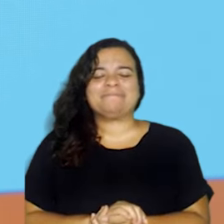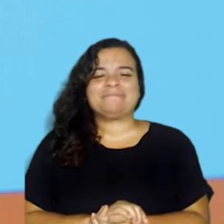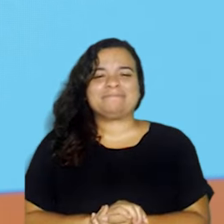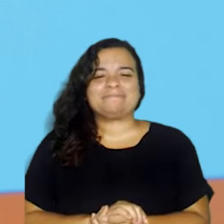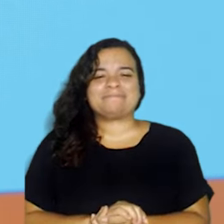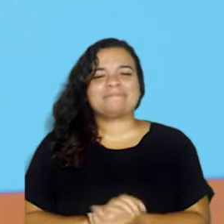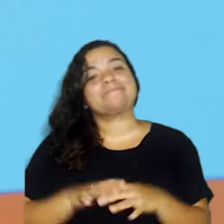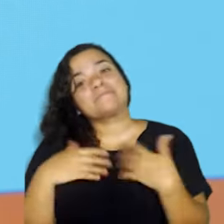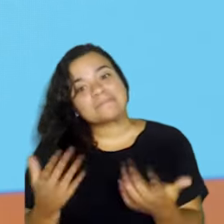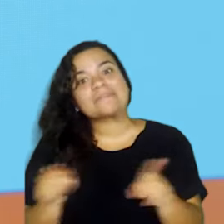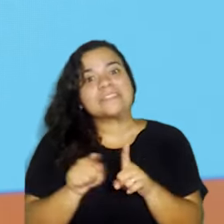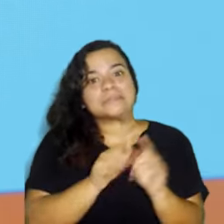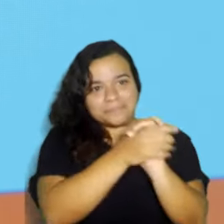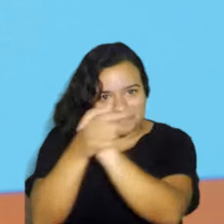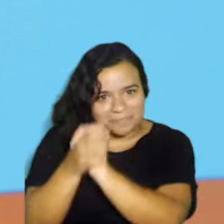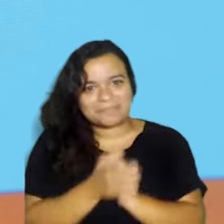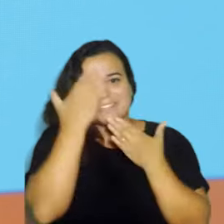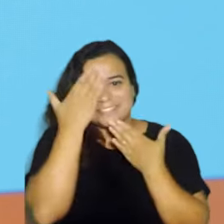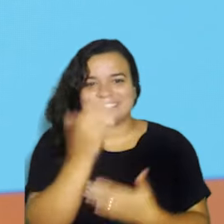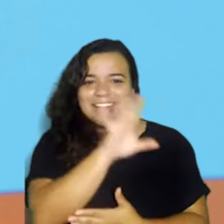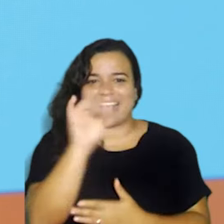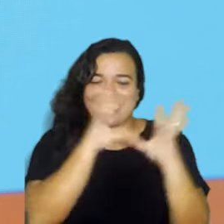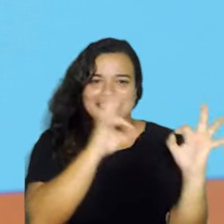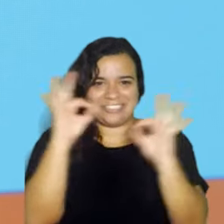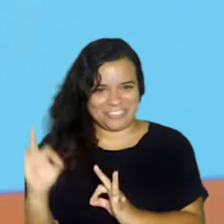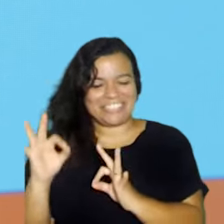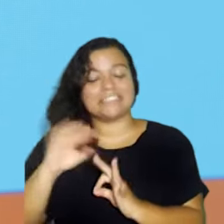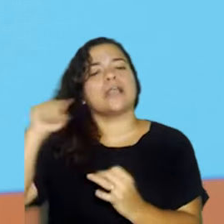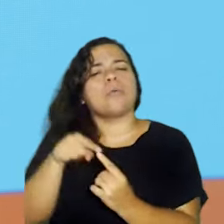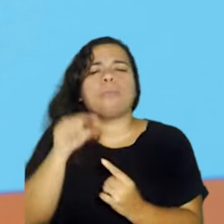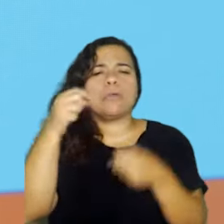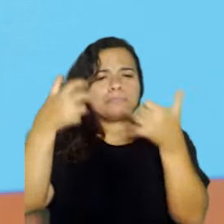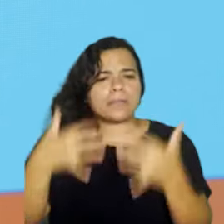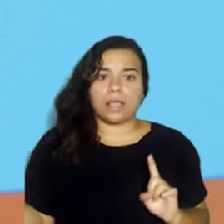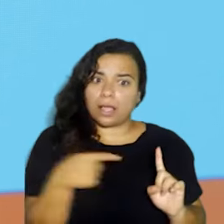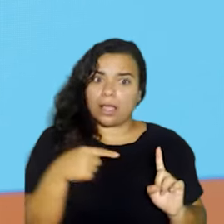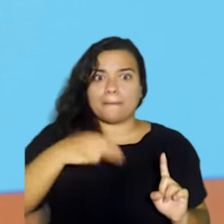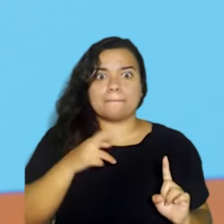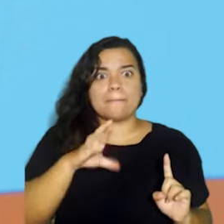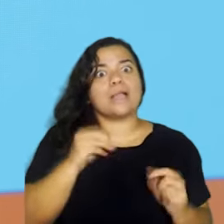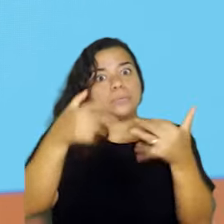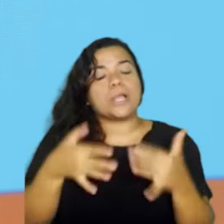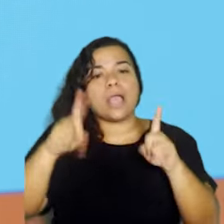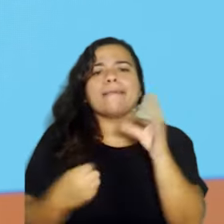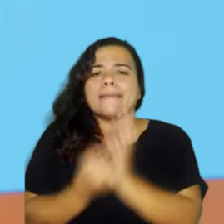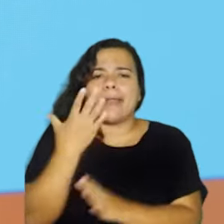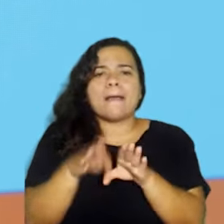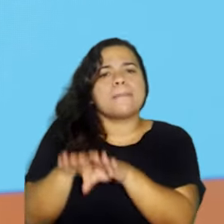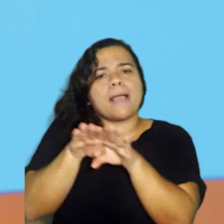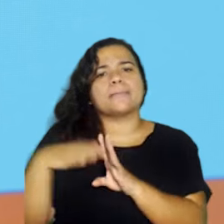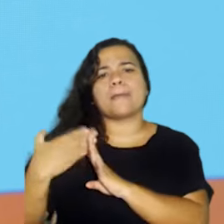eh ao público também né a gente agradece a ideia Qual é que né como o marco trouxe pra gente é parametrizar